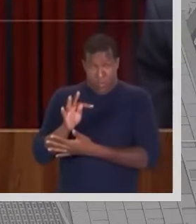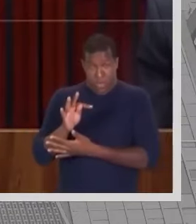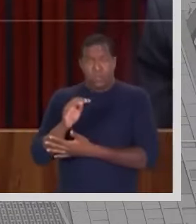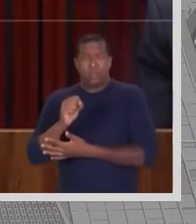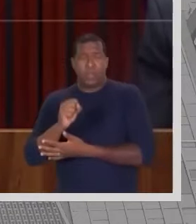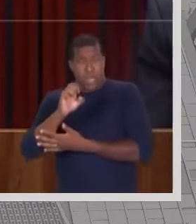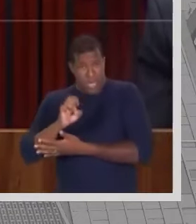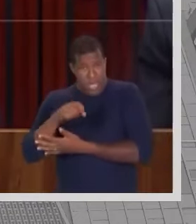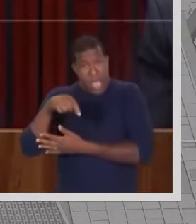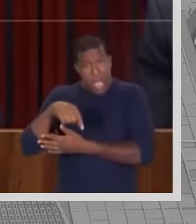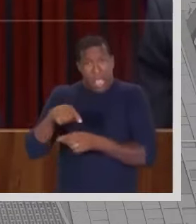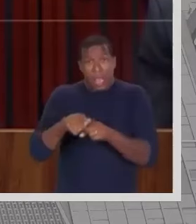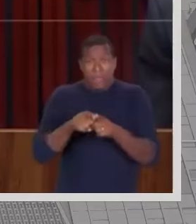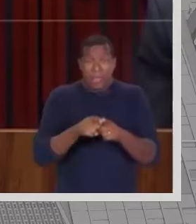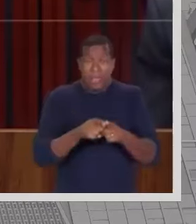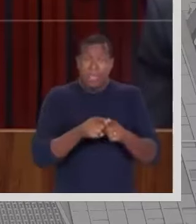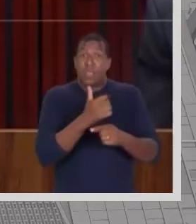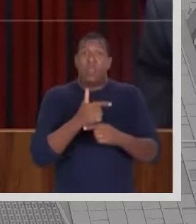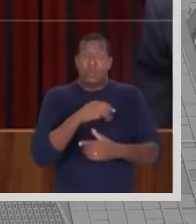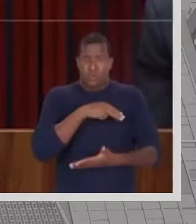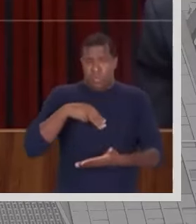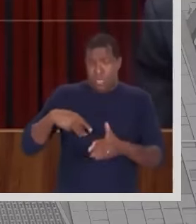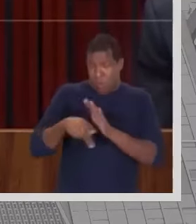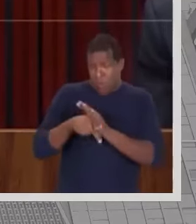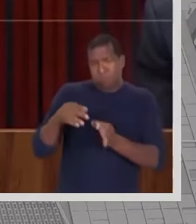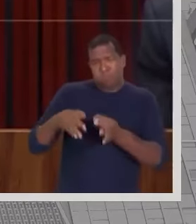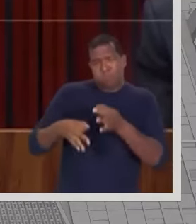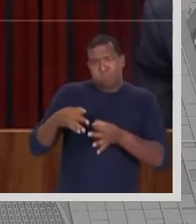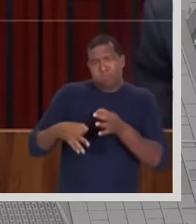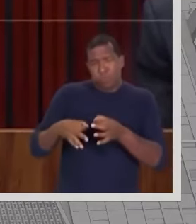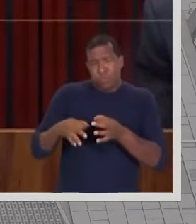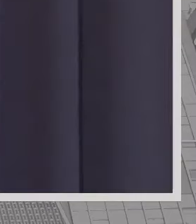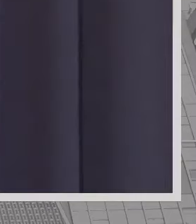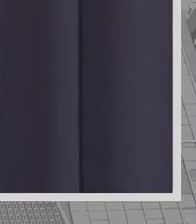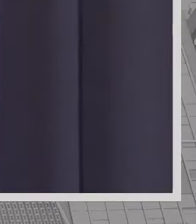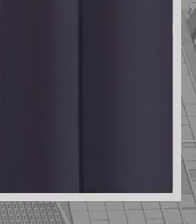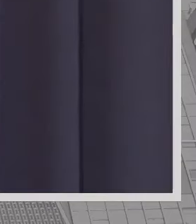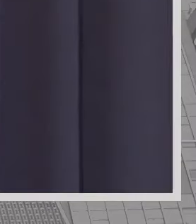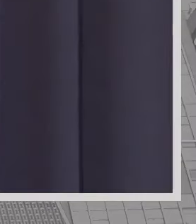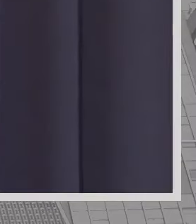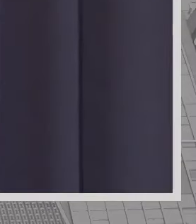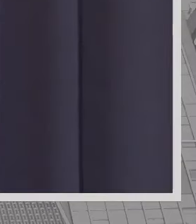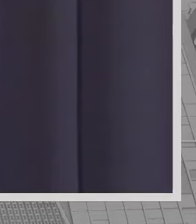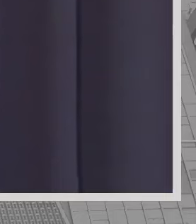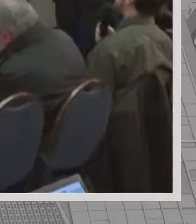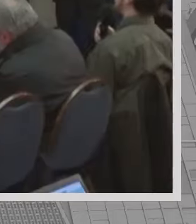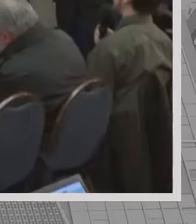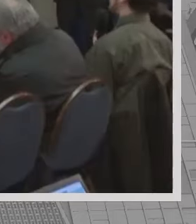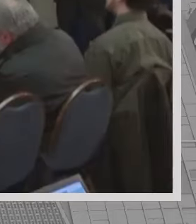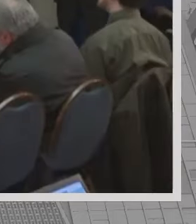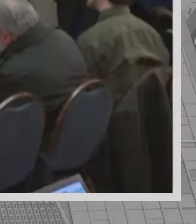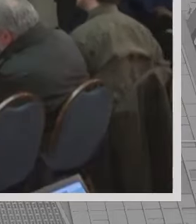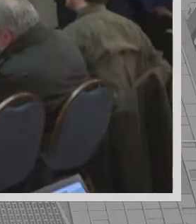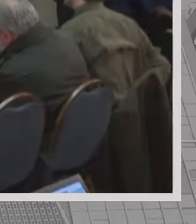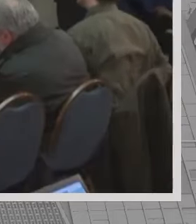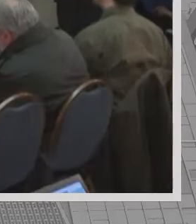controlar isso, porque não vamos nos esquecer. É uma concessão de um direito. É o Estado que